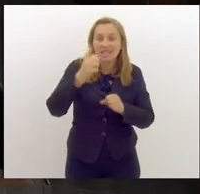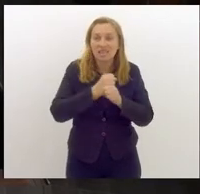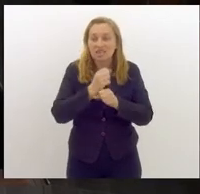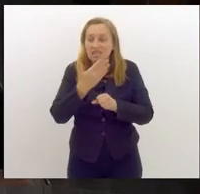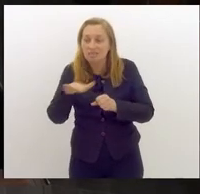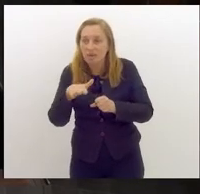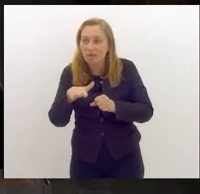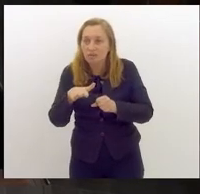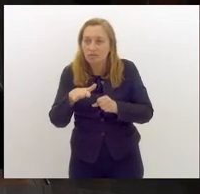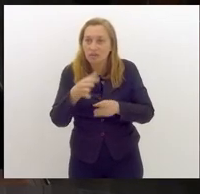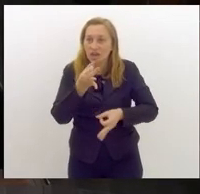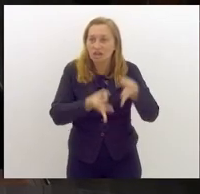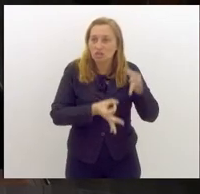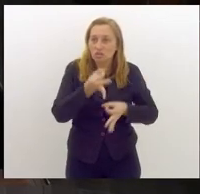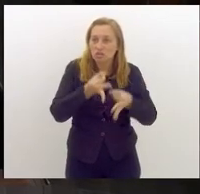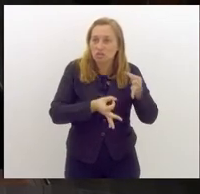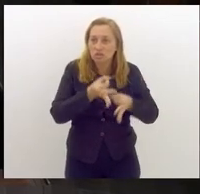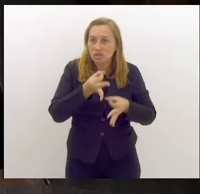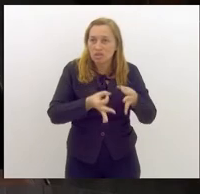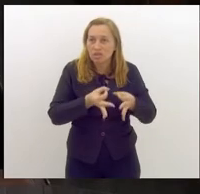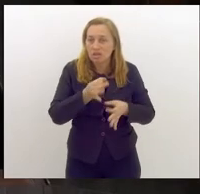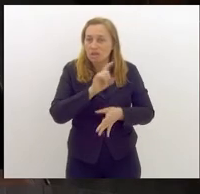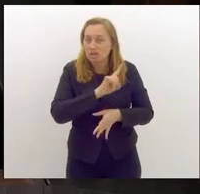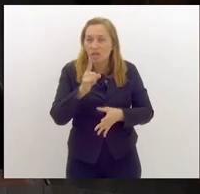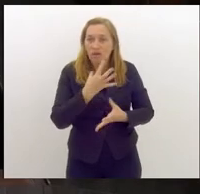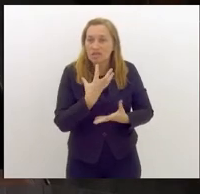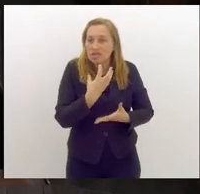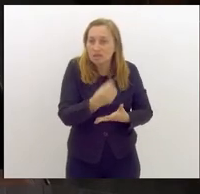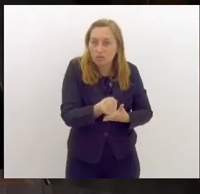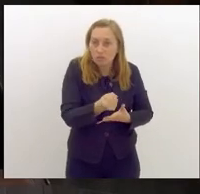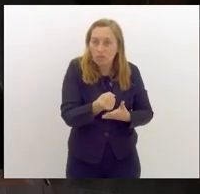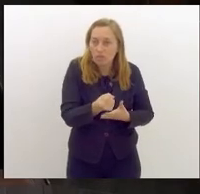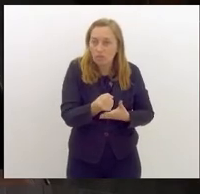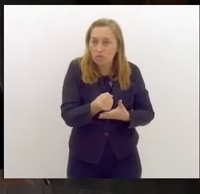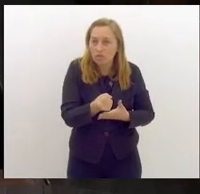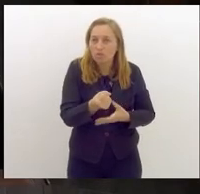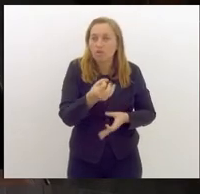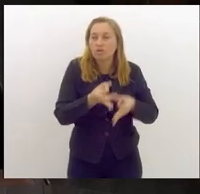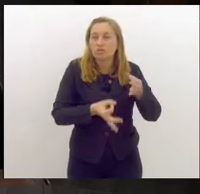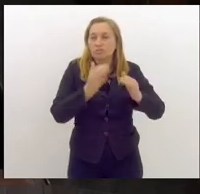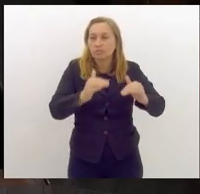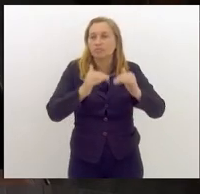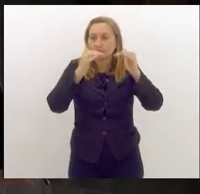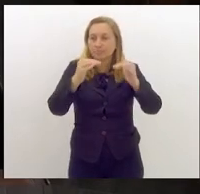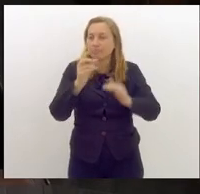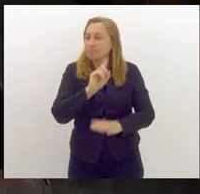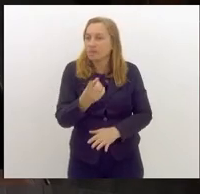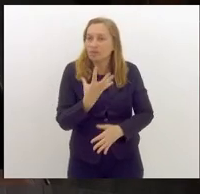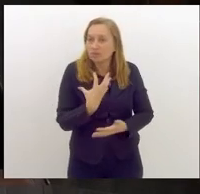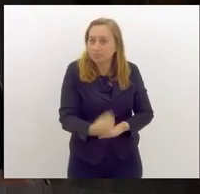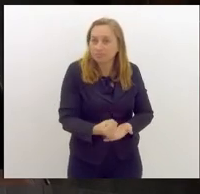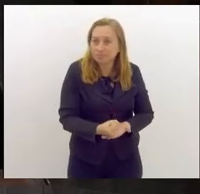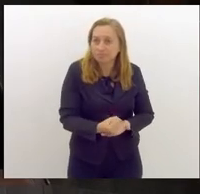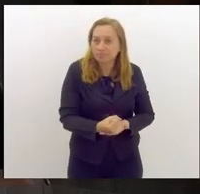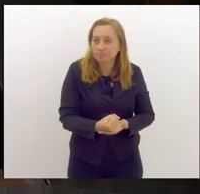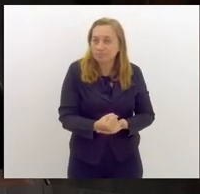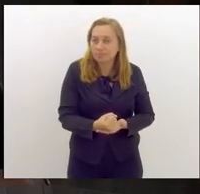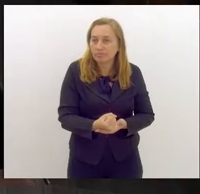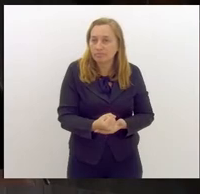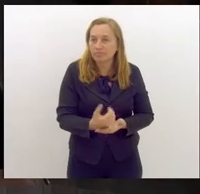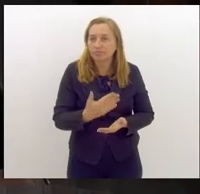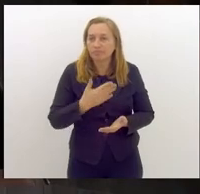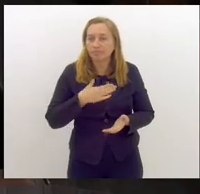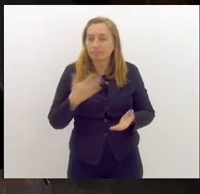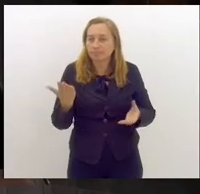e meio a juíza não deu a prescrição o Tribunal de Justiça não deu a prescrição o